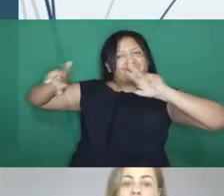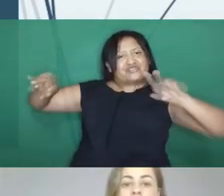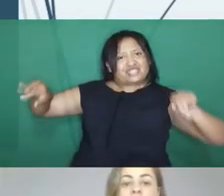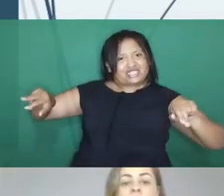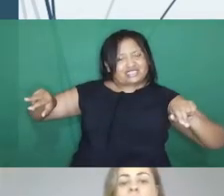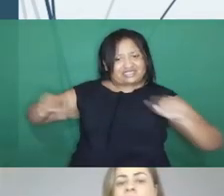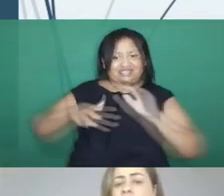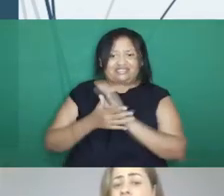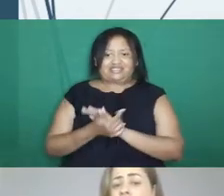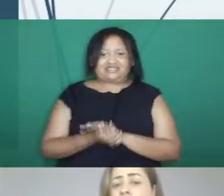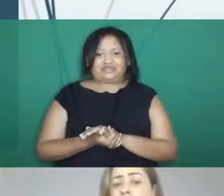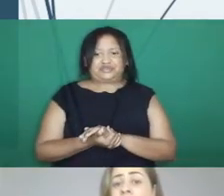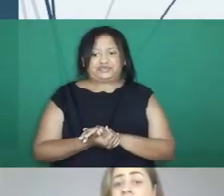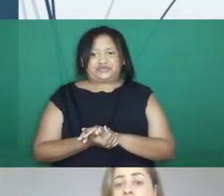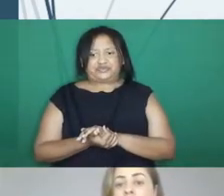específicos